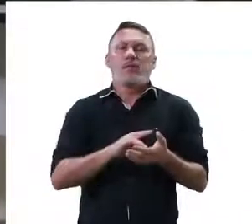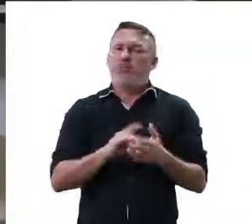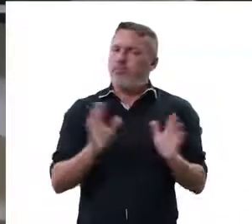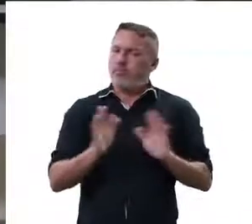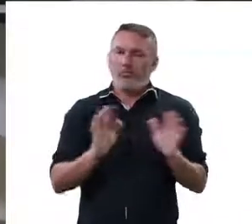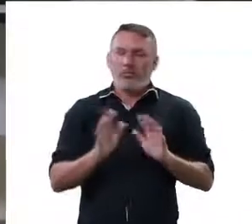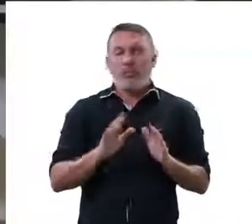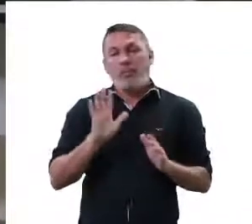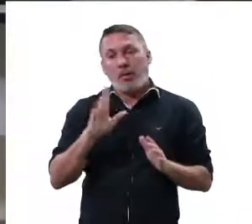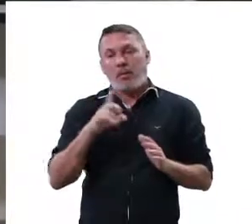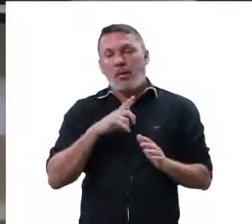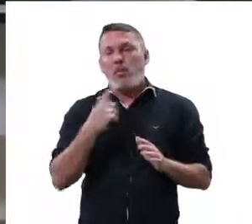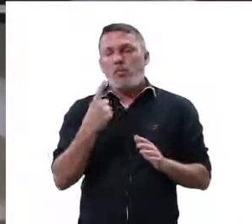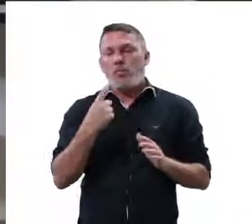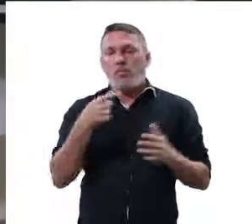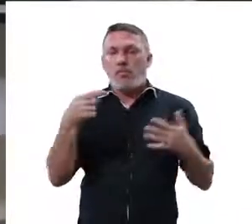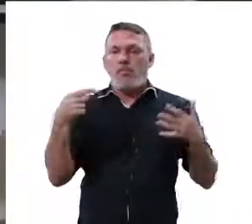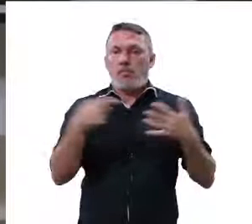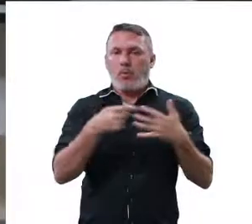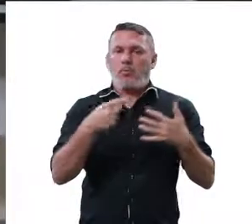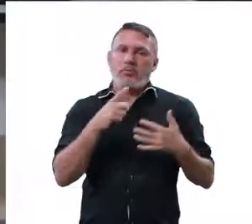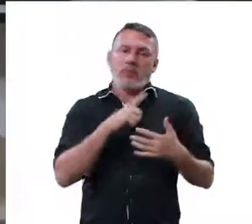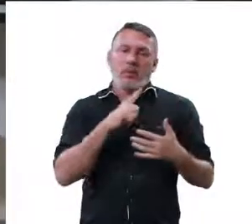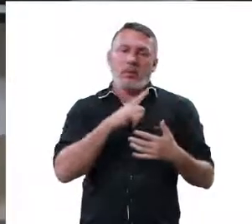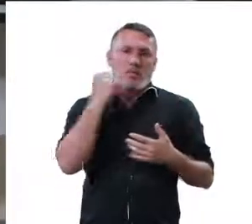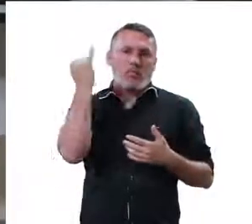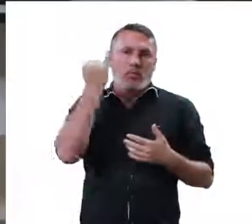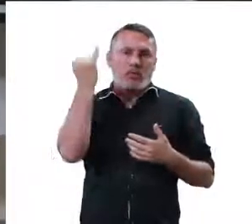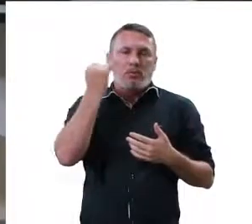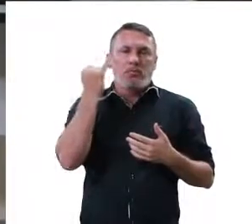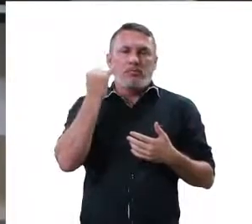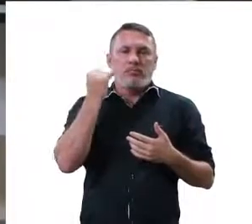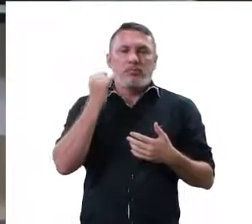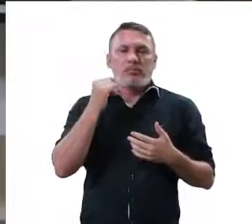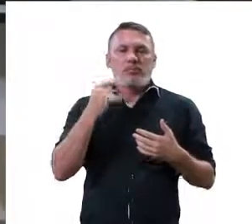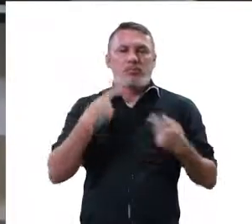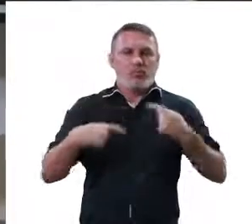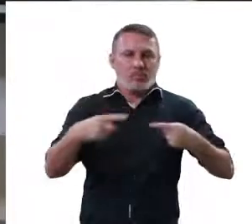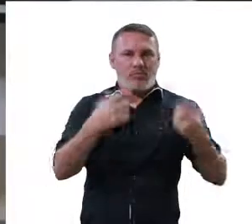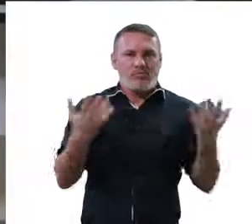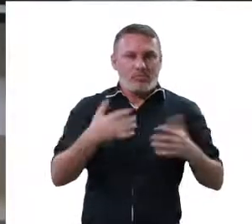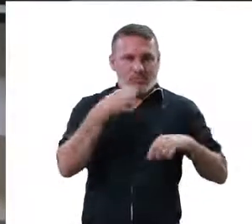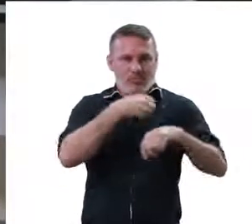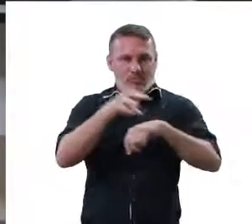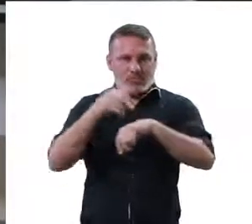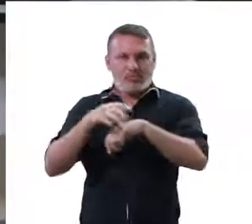a realidade, tá? Mas esse é um ponto bastante importante aqui